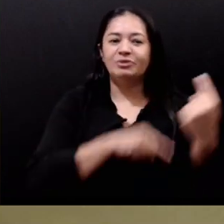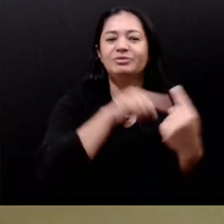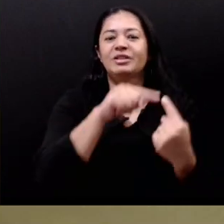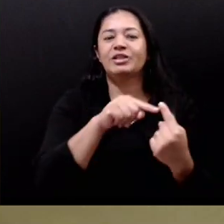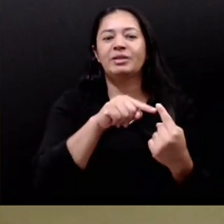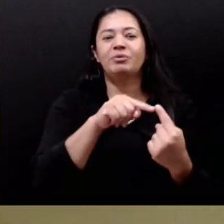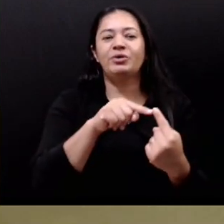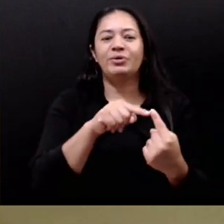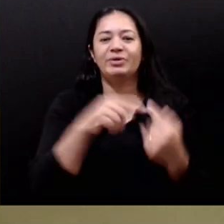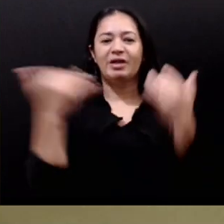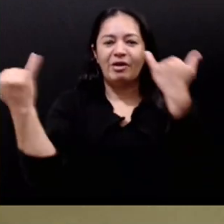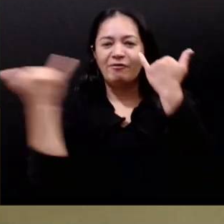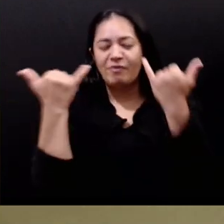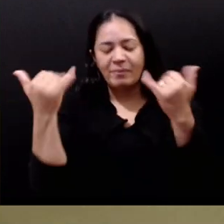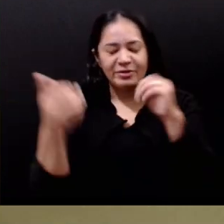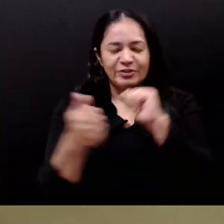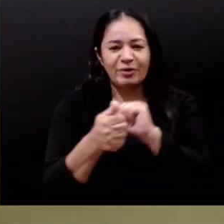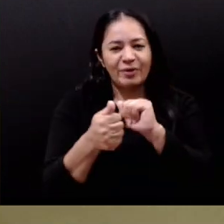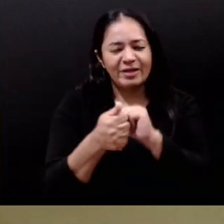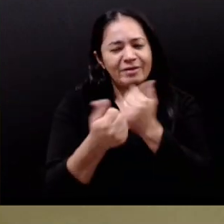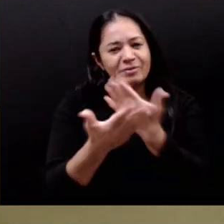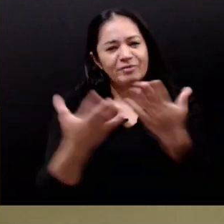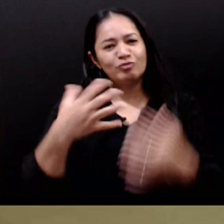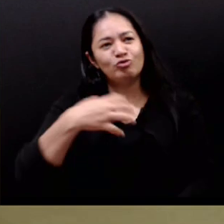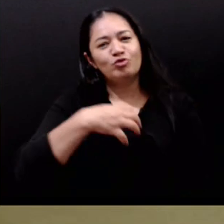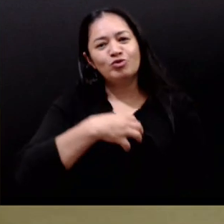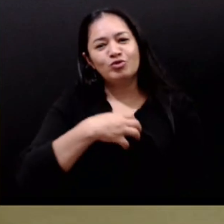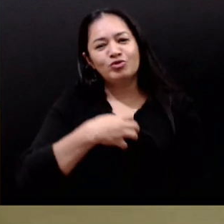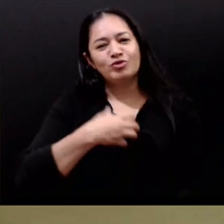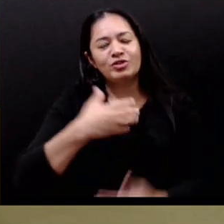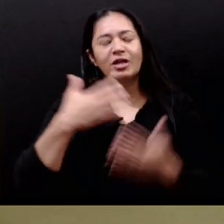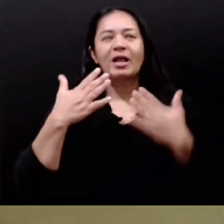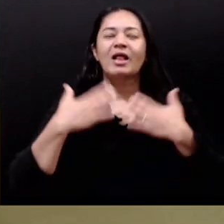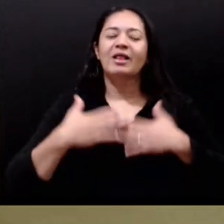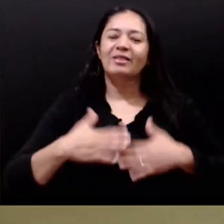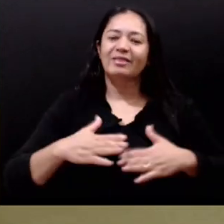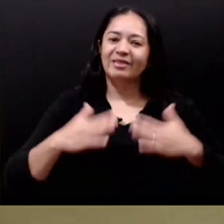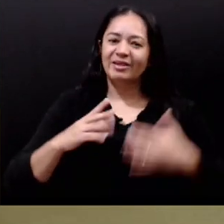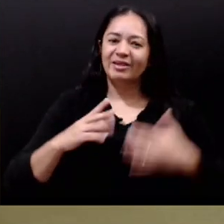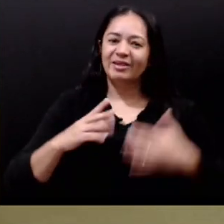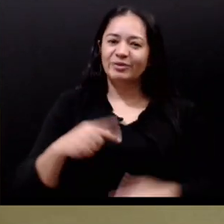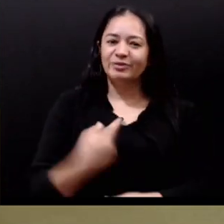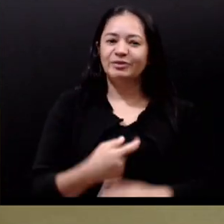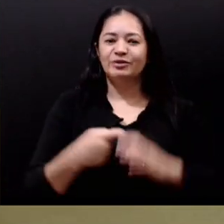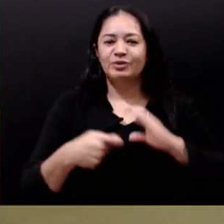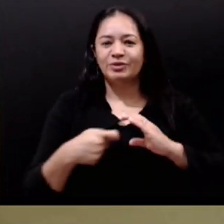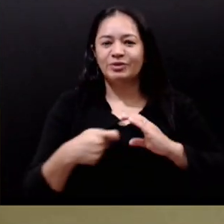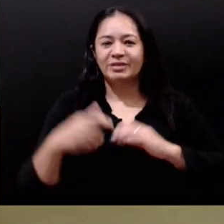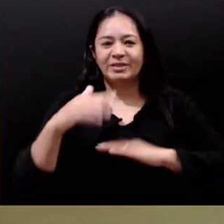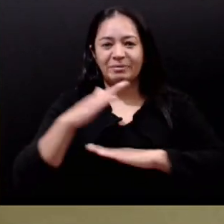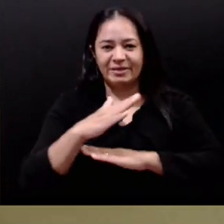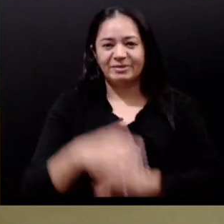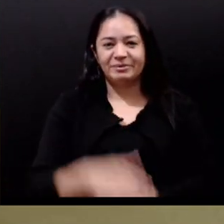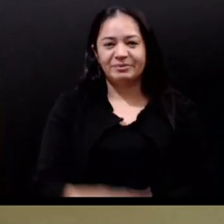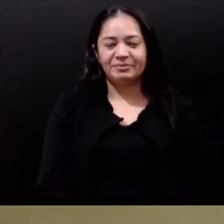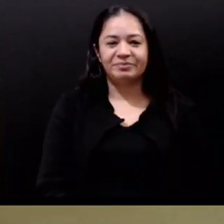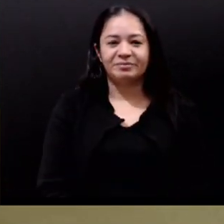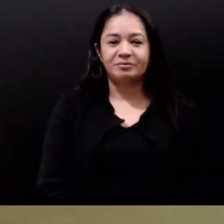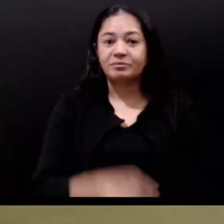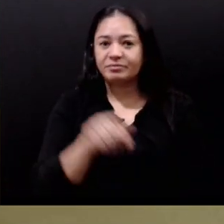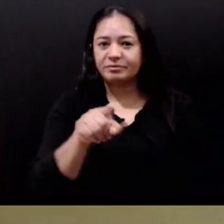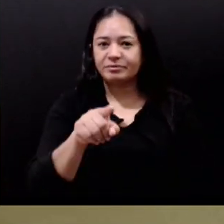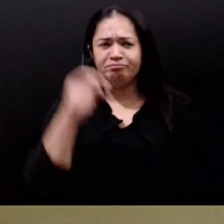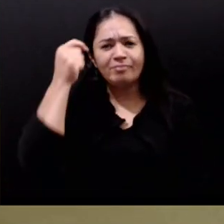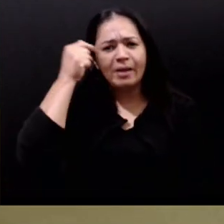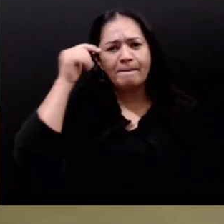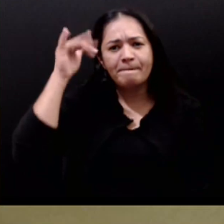para você, de uma maneira bem tranquila aqui no nosso Estúdio Câmara. Você que refletiu com a gente, mandou sua mensagem,